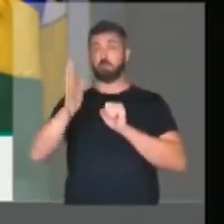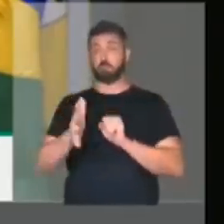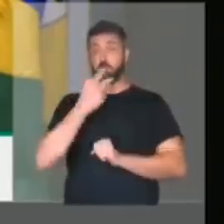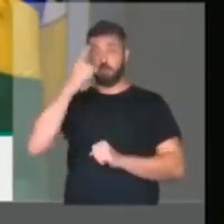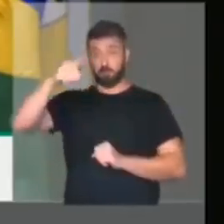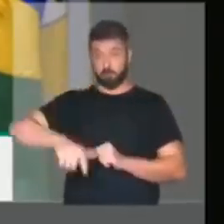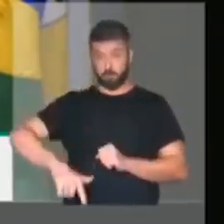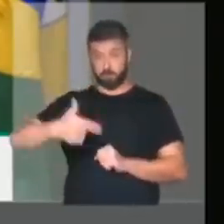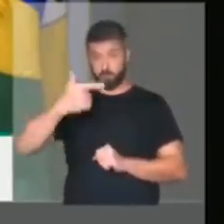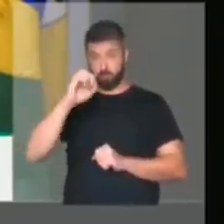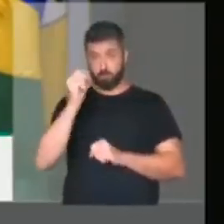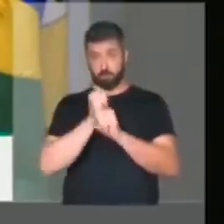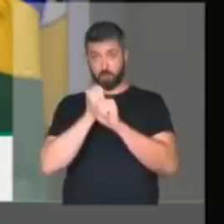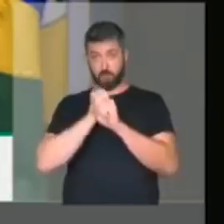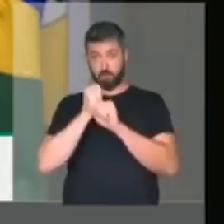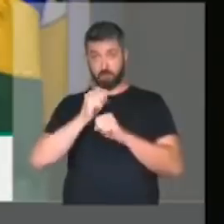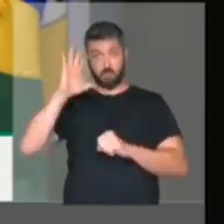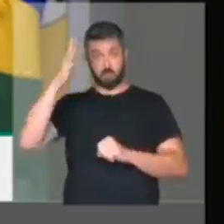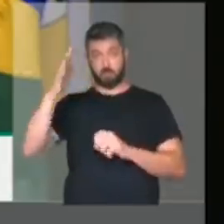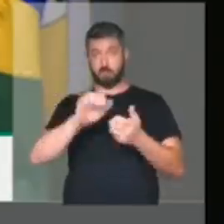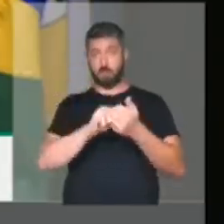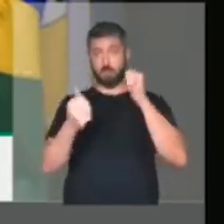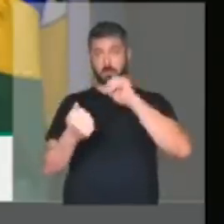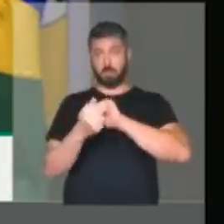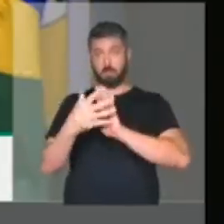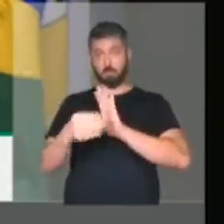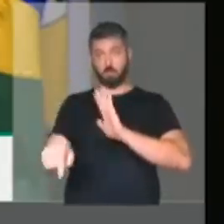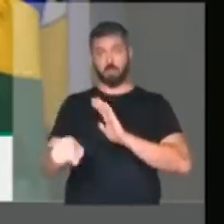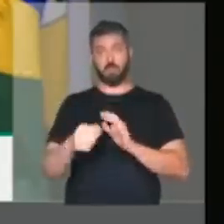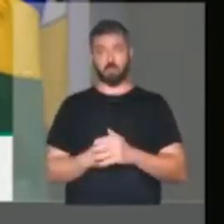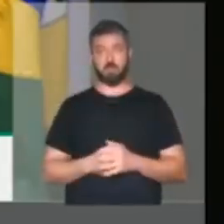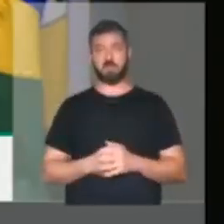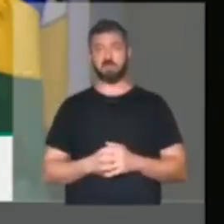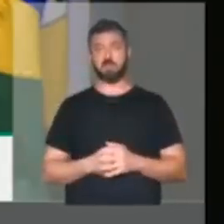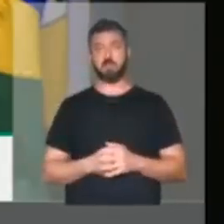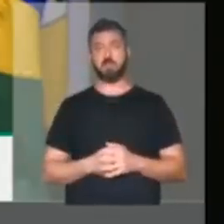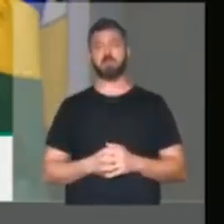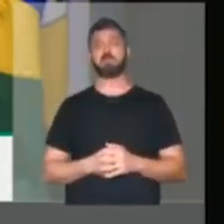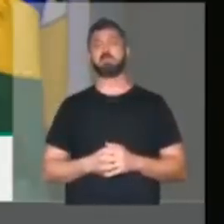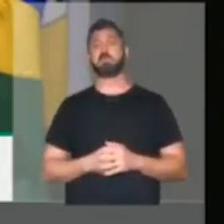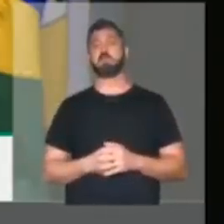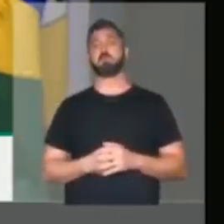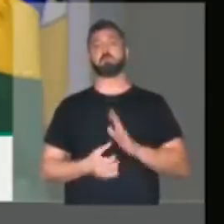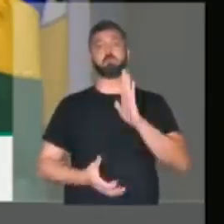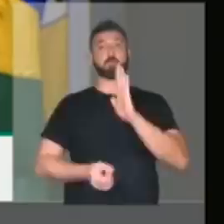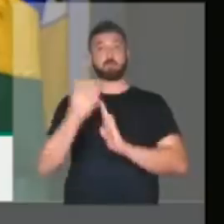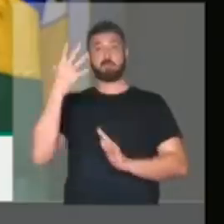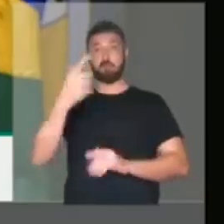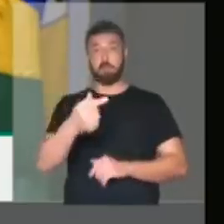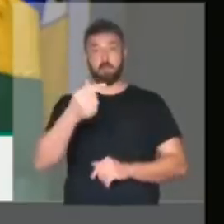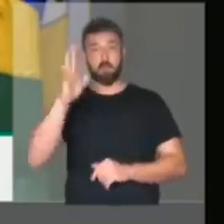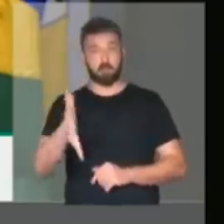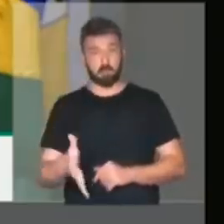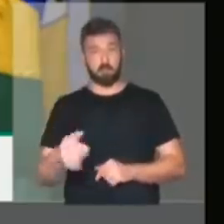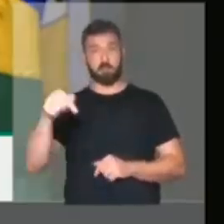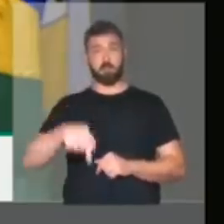repito, 20 anos para se adaptar a esse modelo tributário. Já é a sétima vez que a gente vota